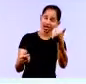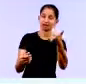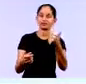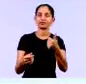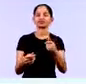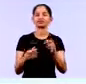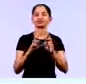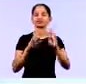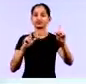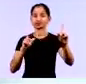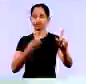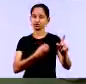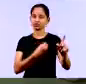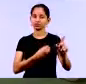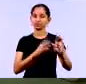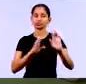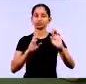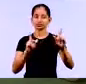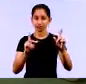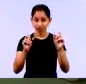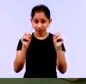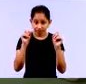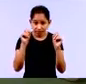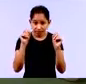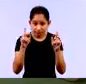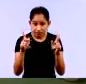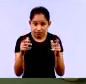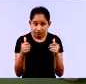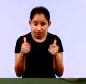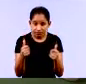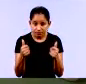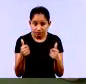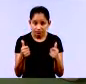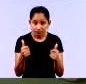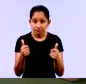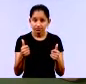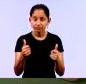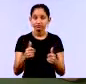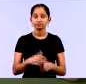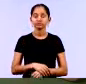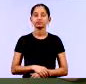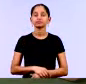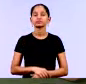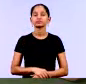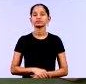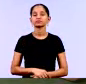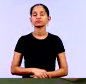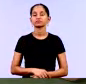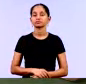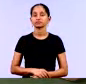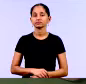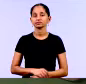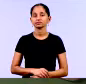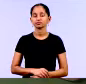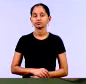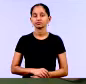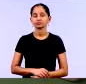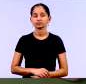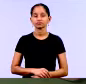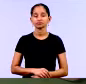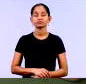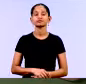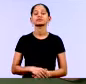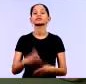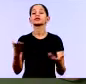Ok? O que mais, professor? O que é que nós temos mais? Professor. Orçamento de mão de obra direta, os